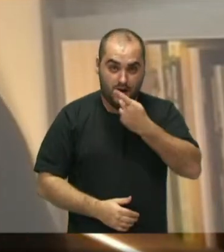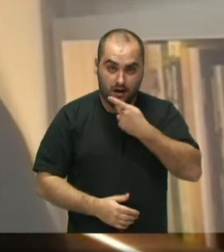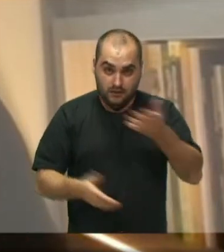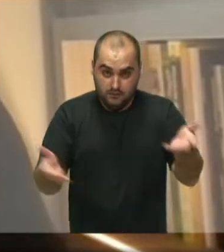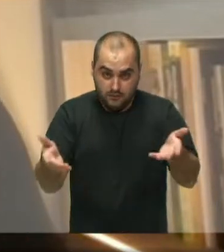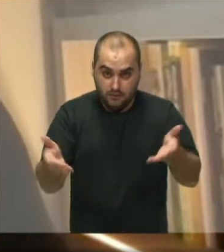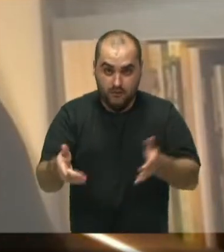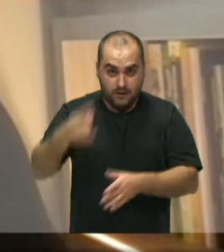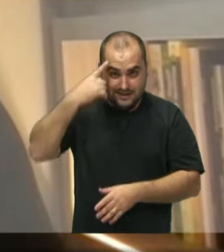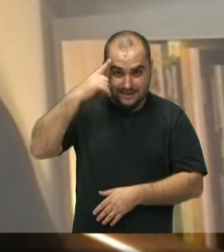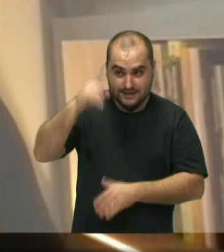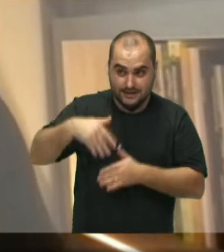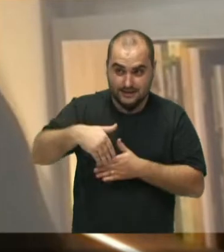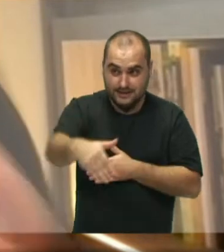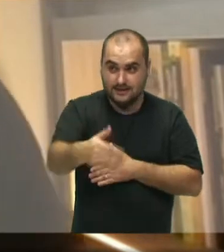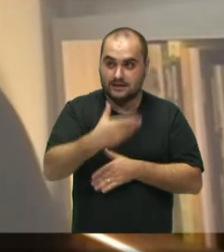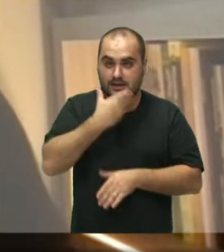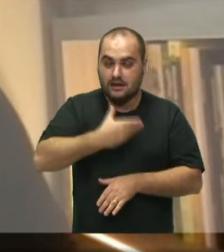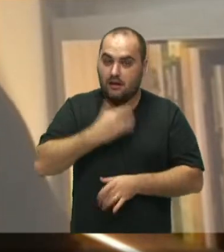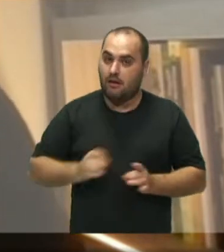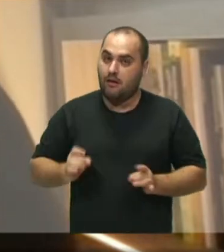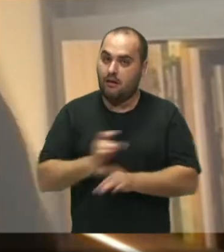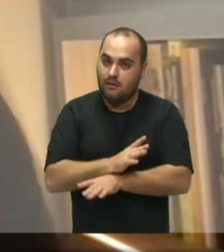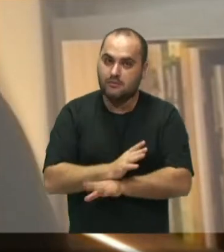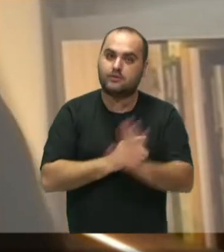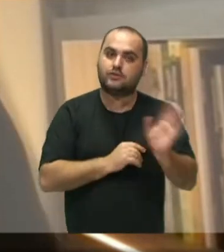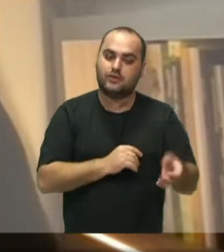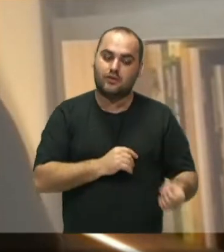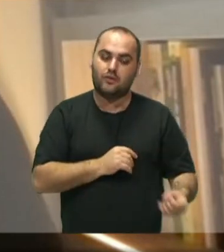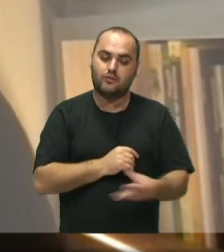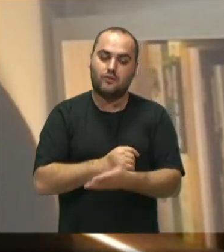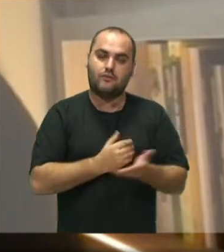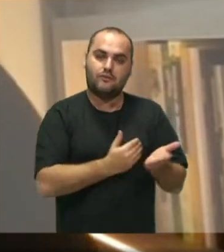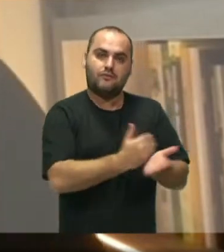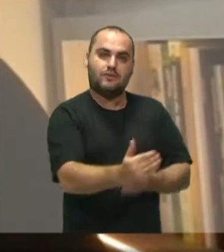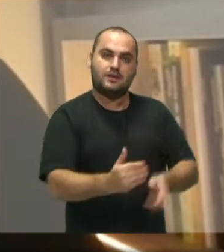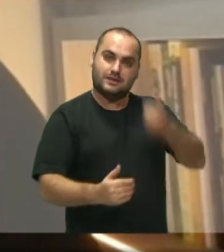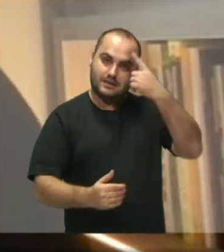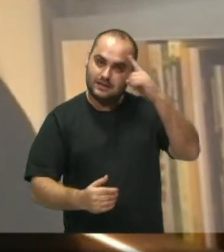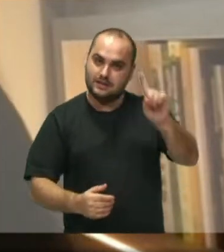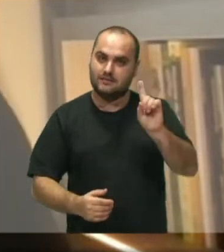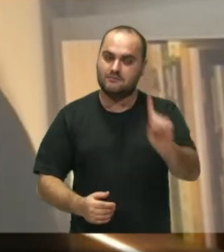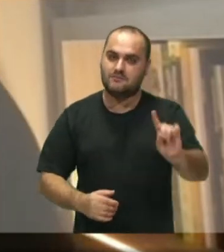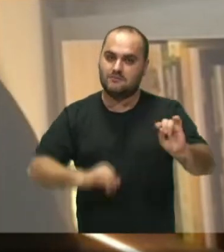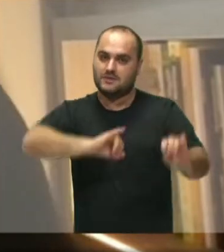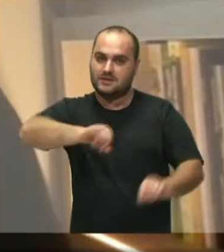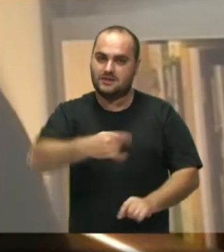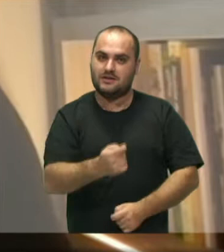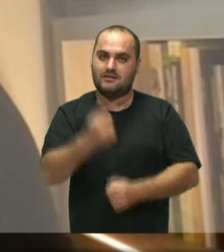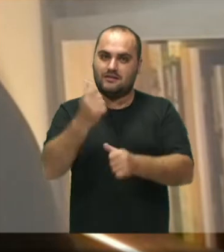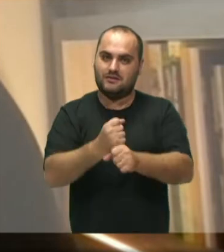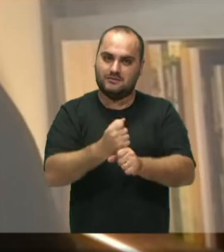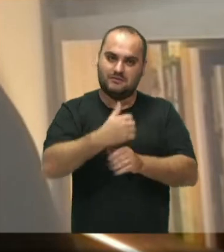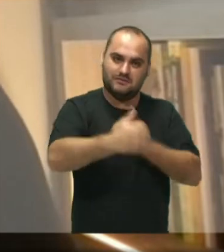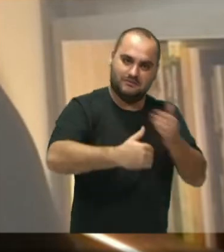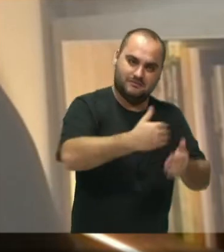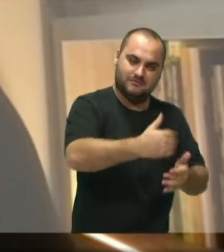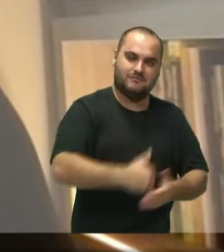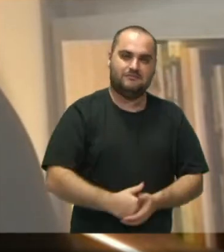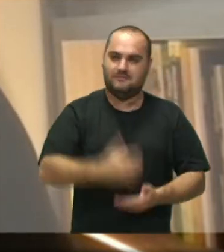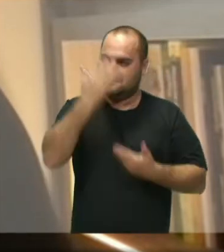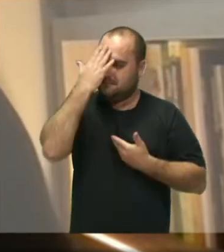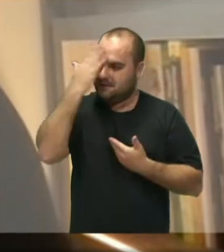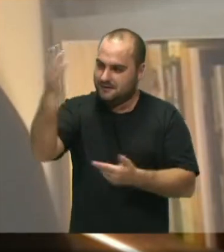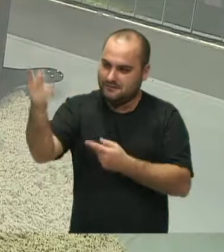encerra aí nos próximos dias e do Novo mandato que inicia a partir de Primeiro de Janeiro do próximo ano Obrigado pelo convite